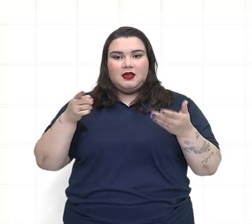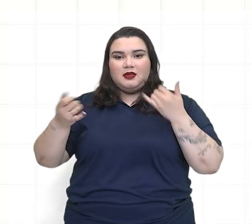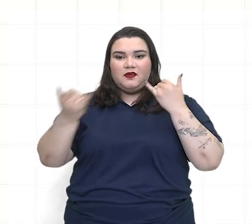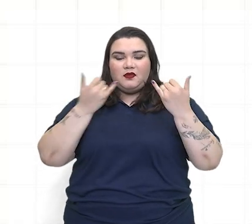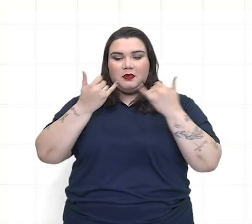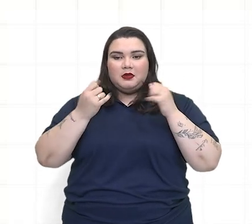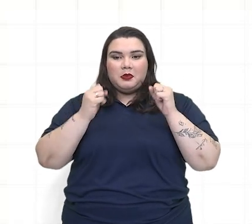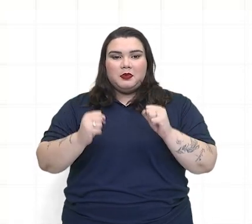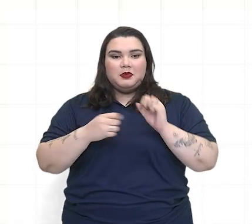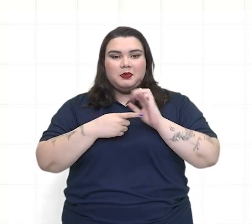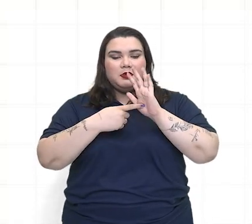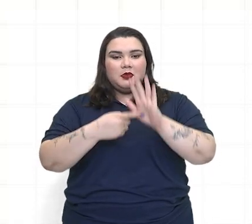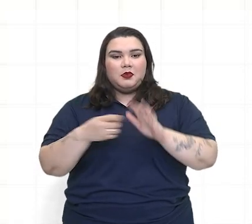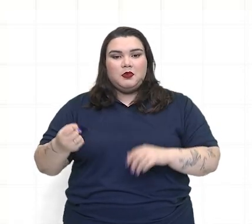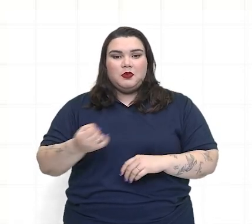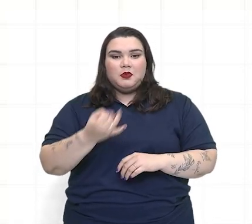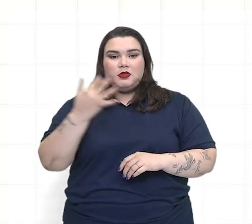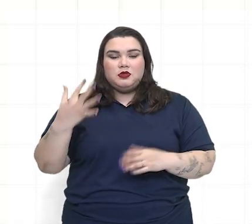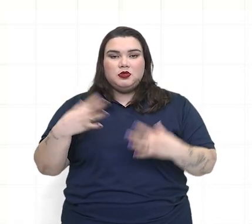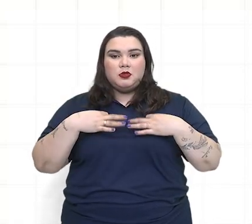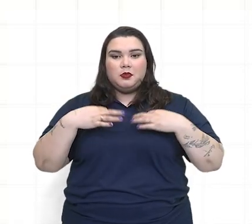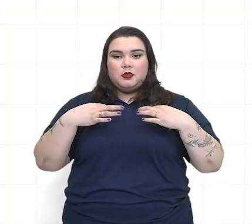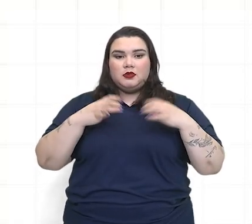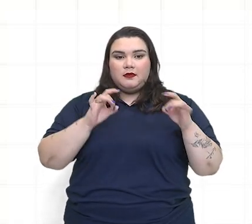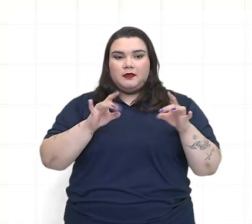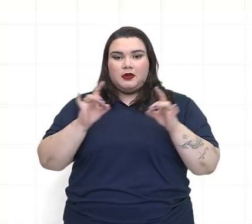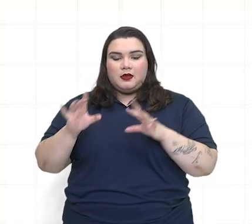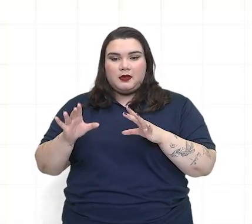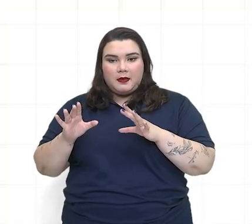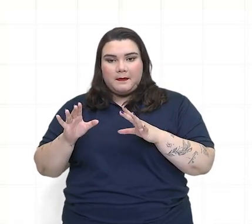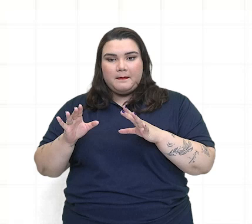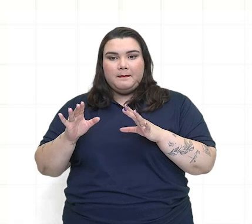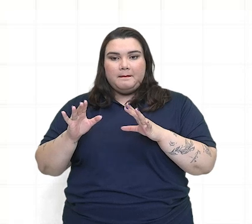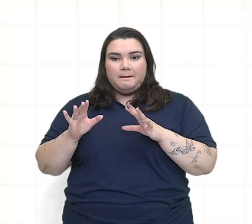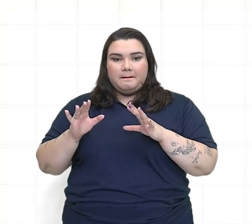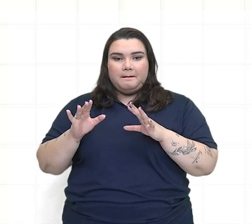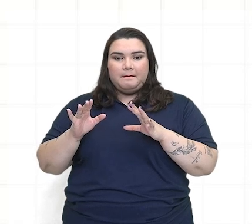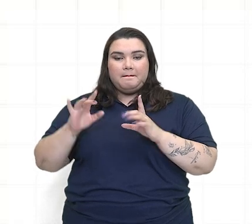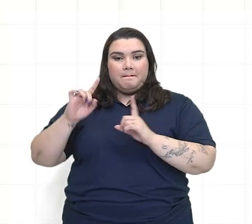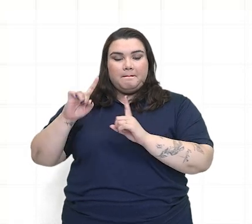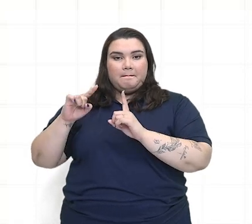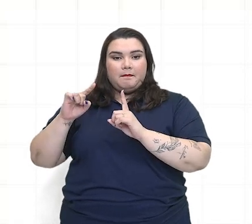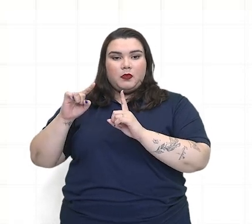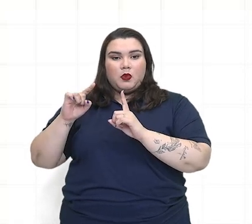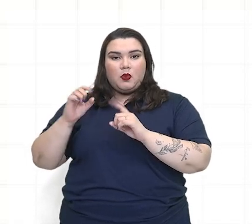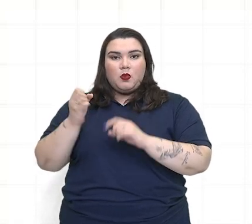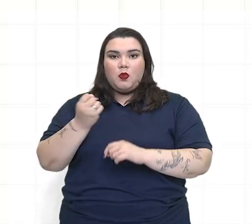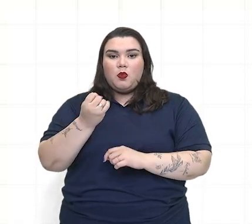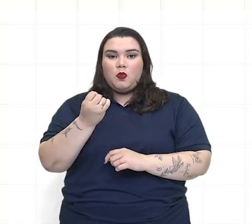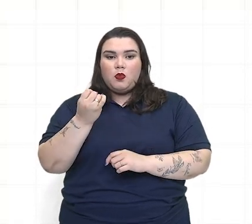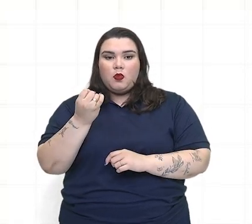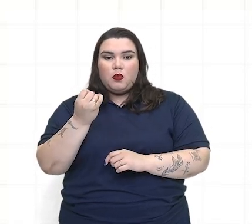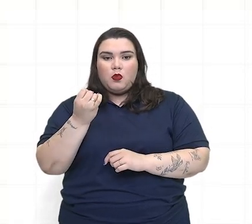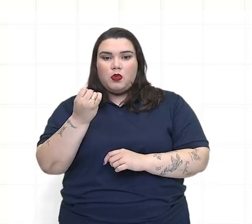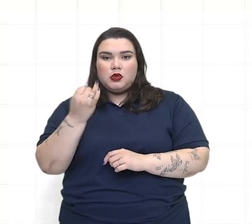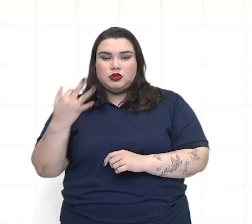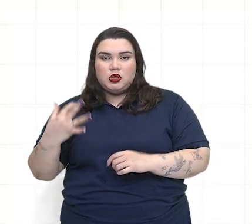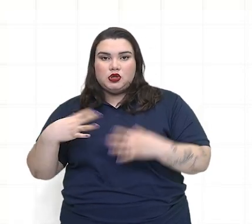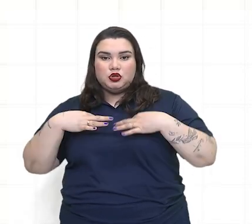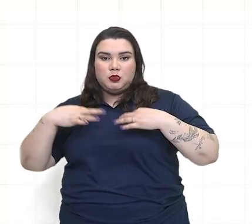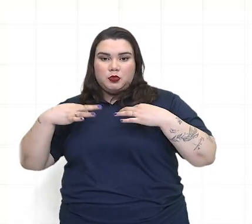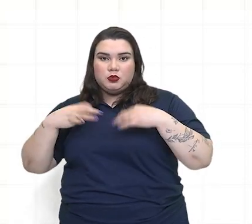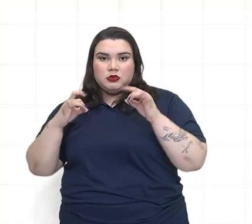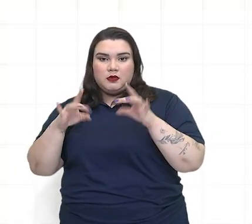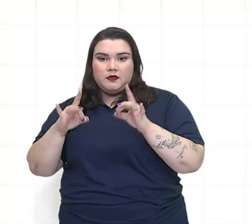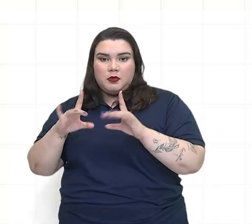apresentados, pode-se afirmar que o número de blusas vendidas mais, né, o número de vestidos vendidos